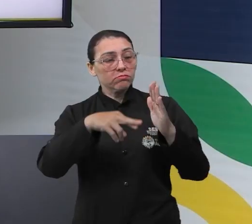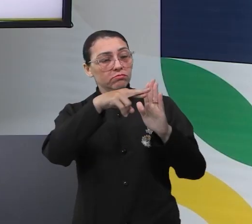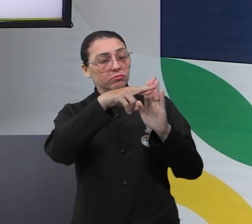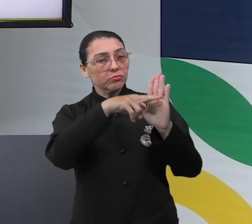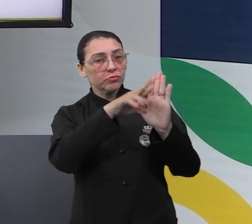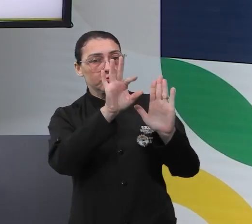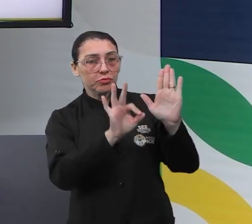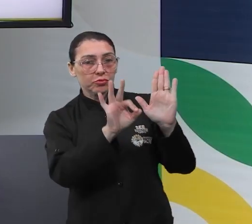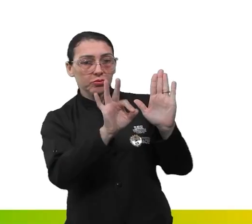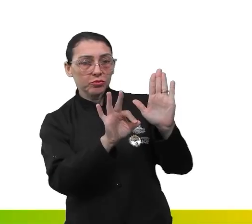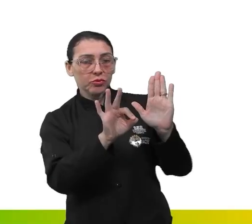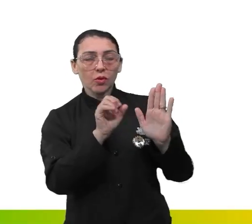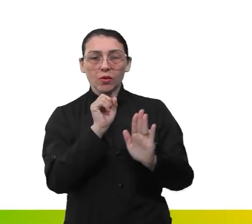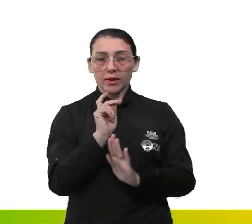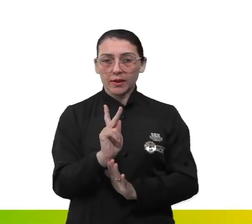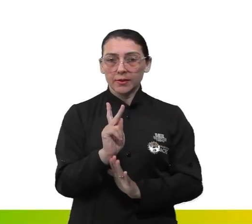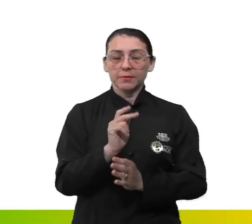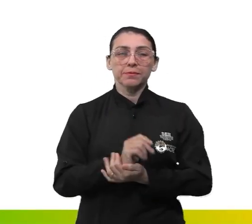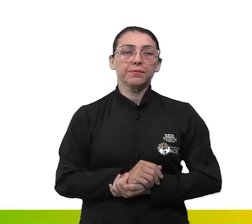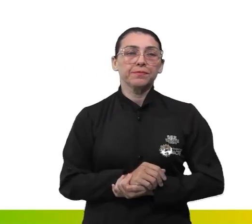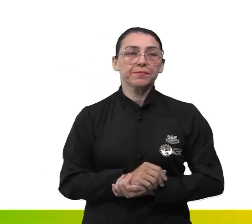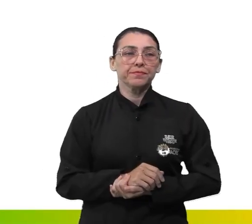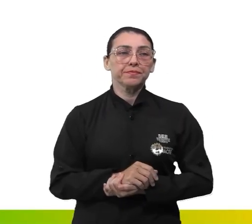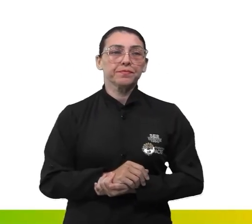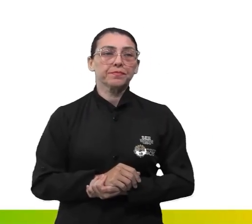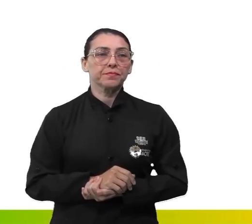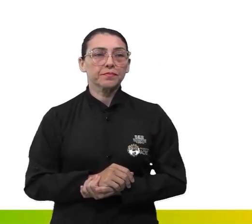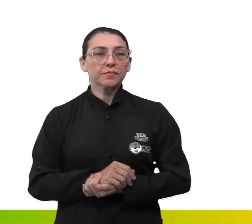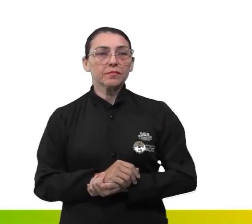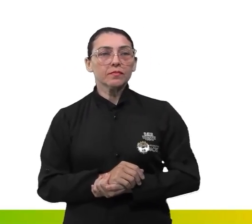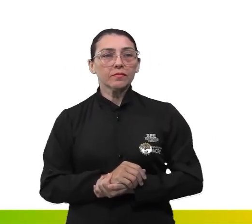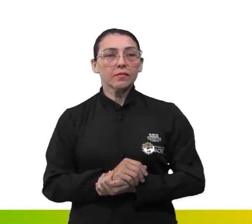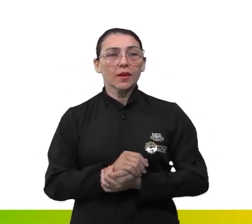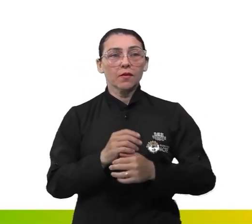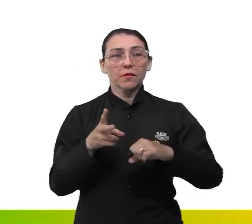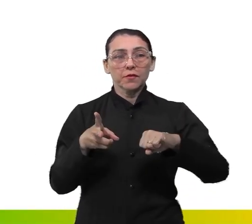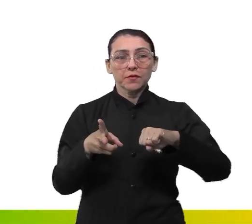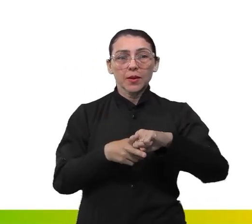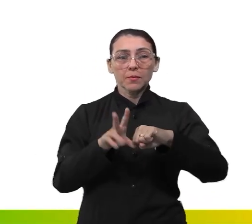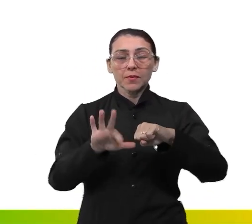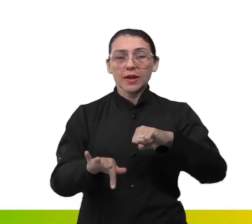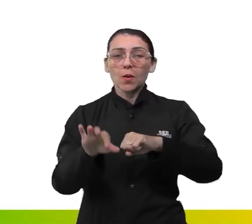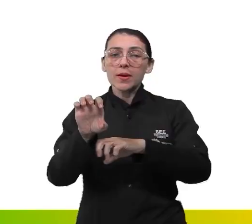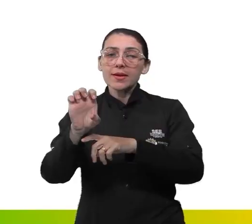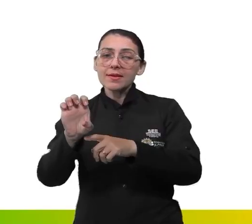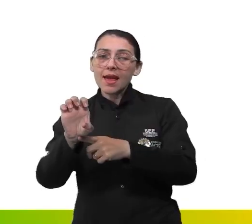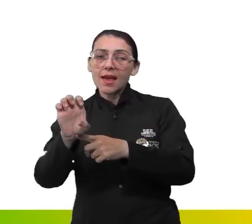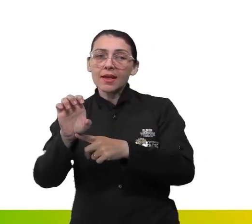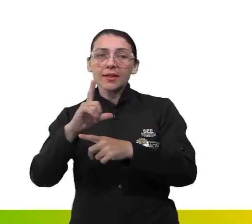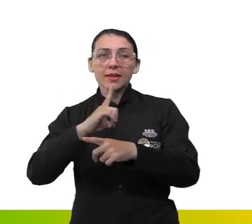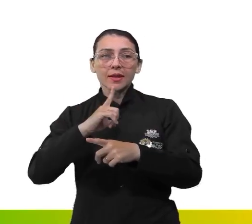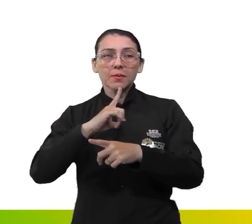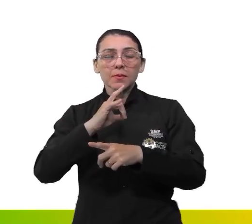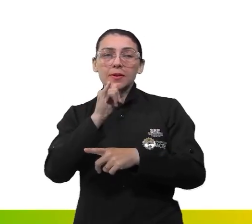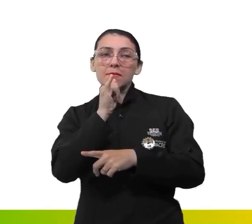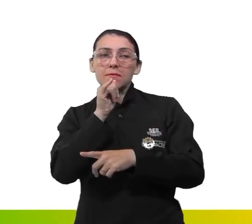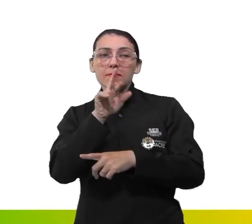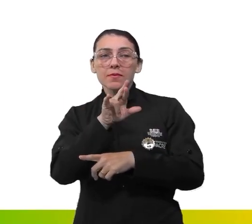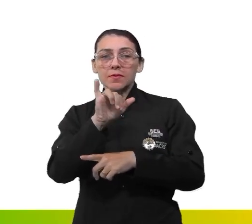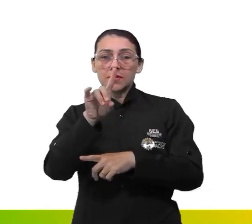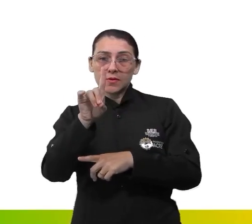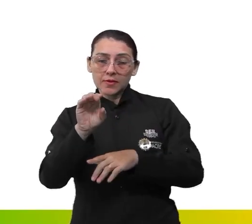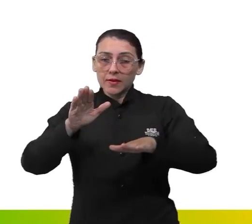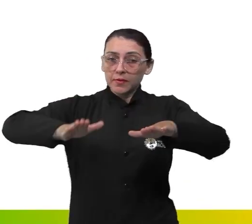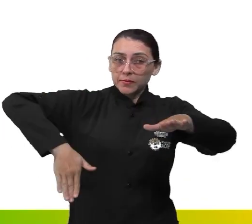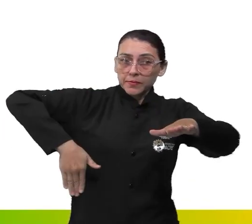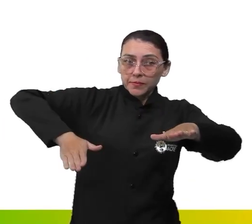delas funciona, tudo bem? Quando o verbo termina em "e", nós temos, por exemplo, o verbo